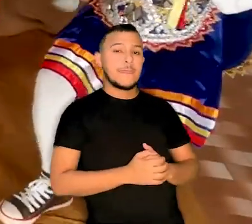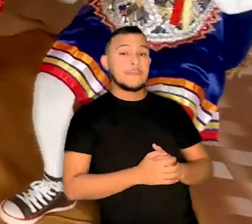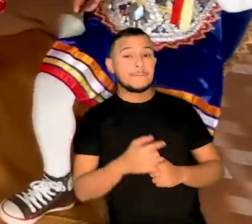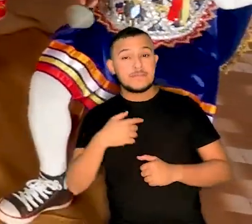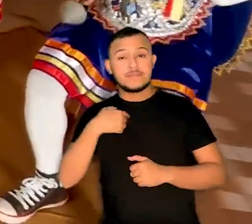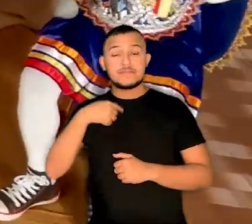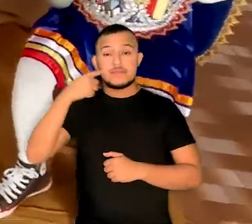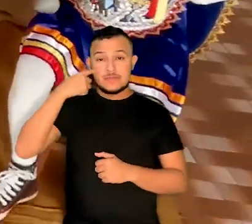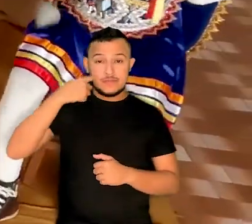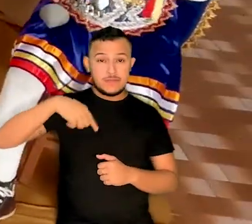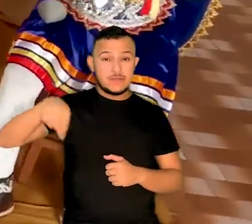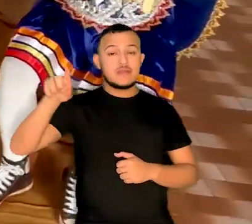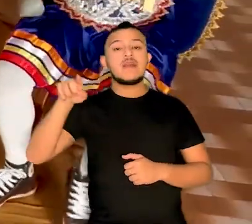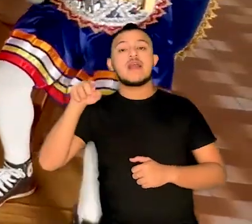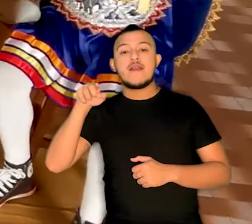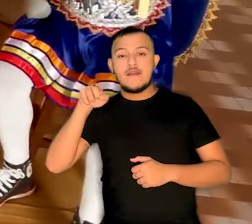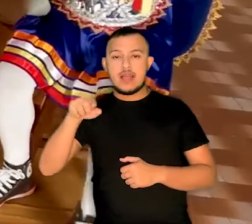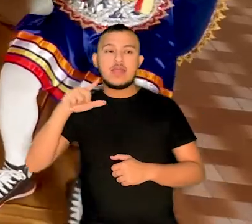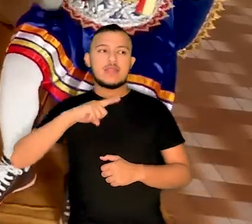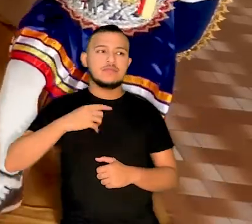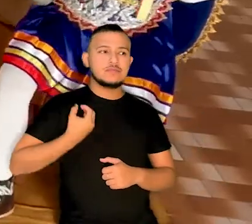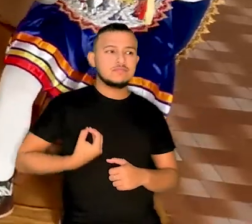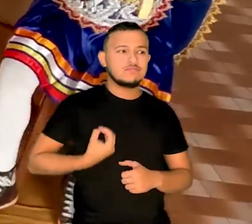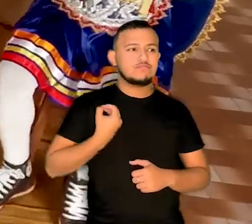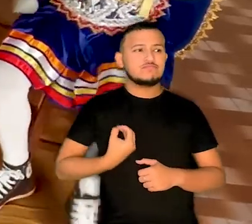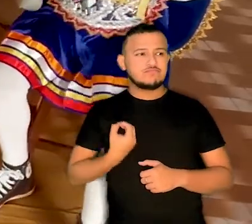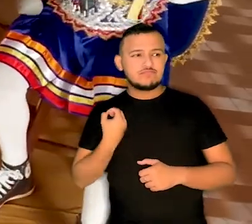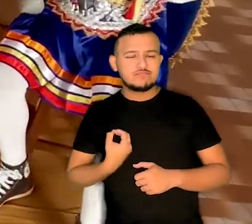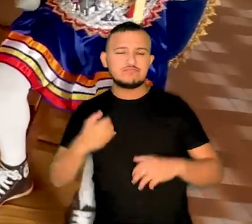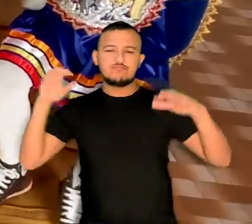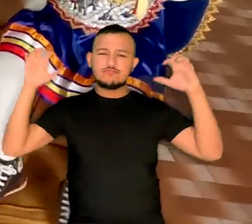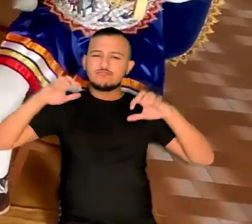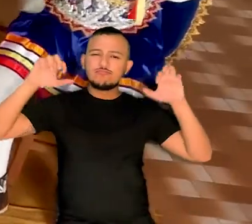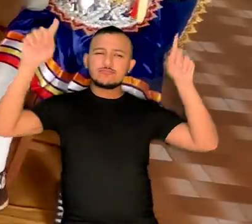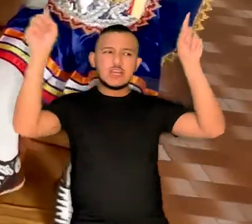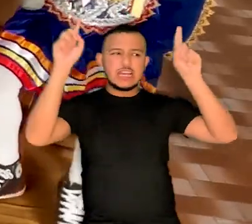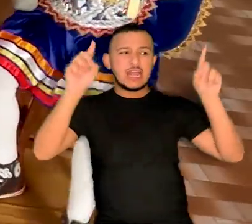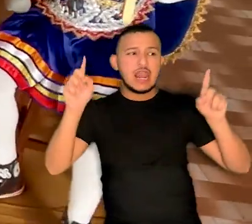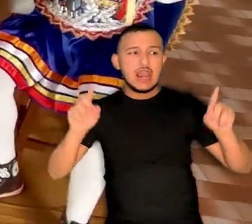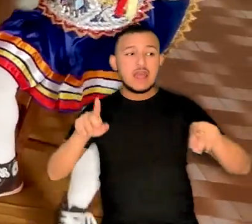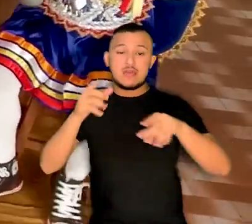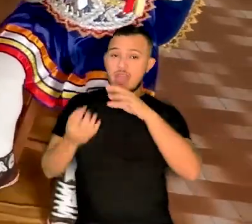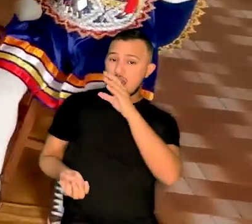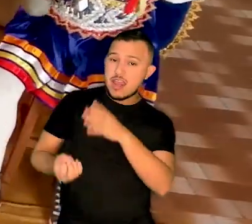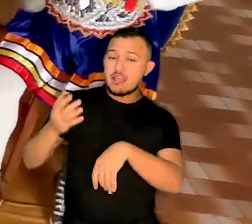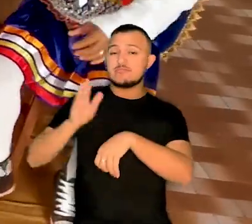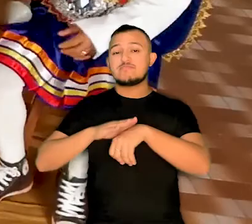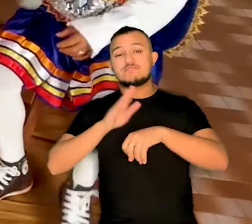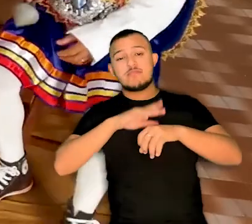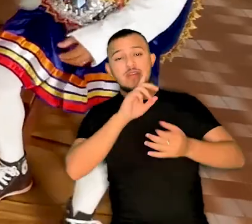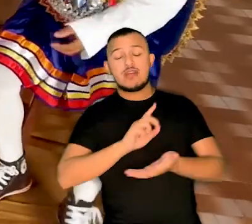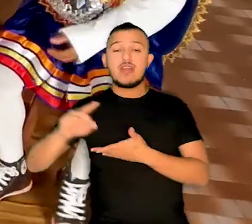vi relâmpago e trovão, é da criação do Deus Jeová. Eu